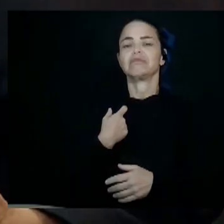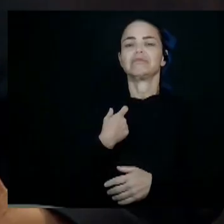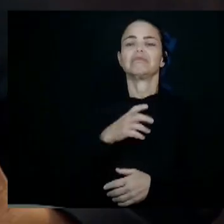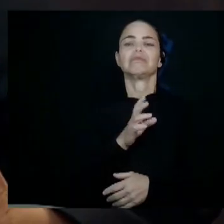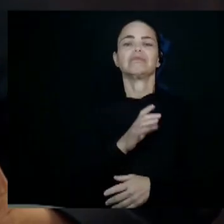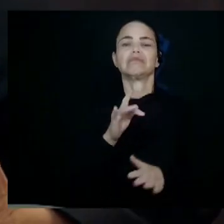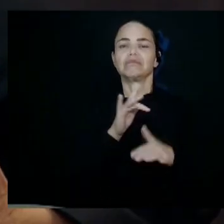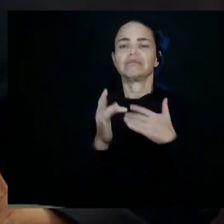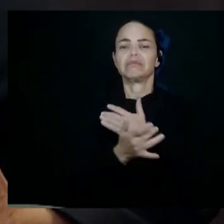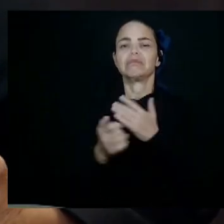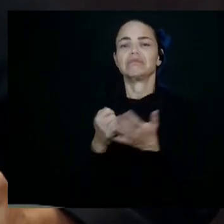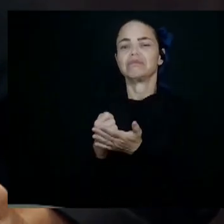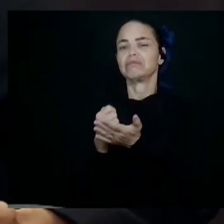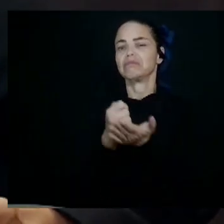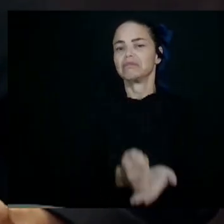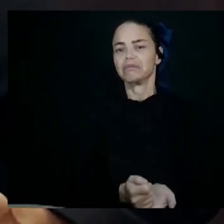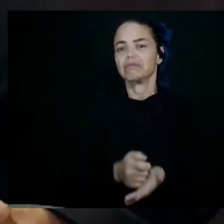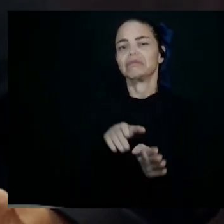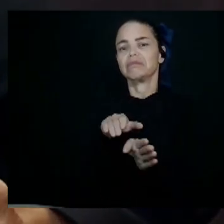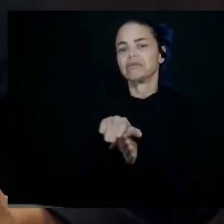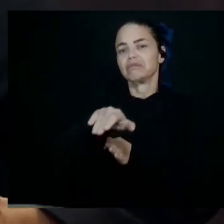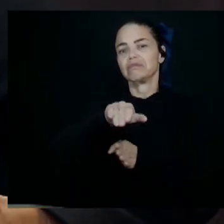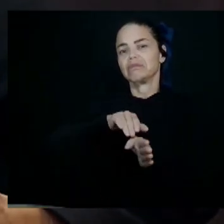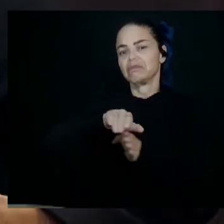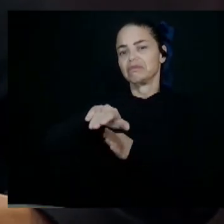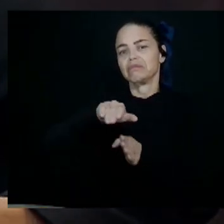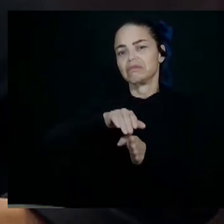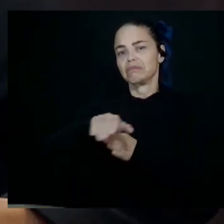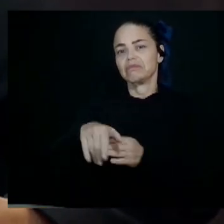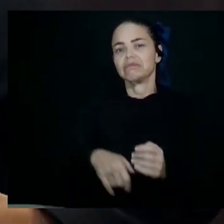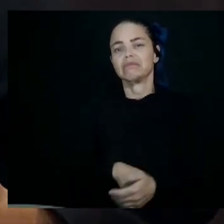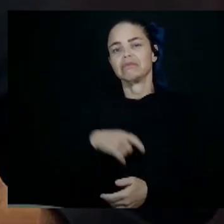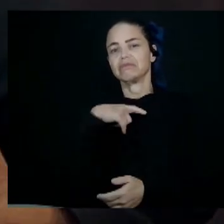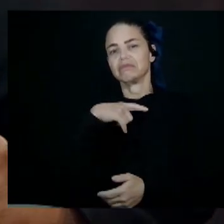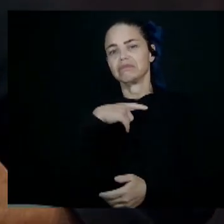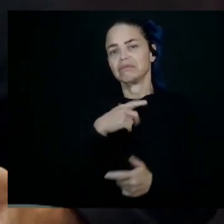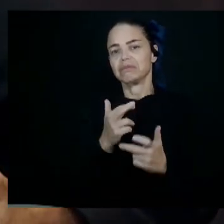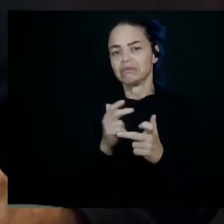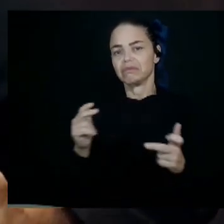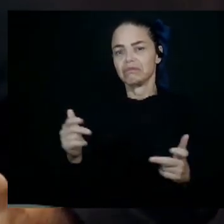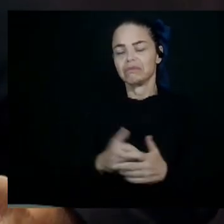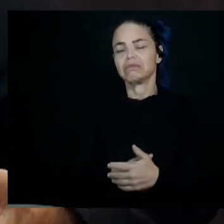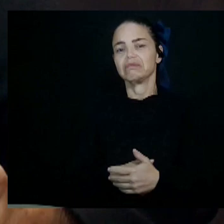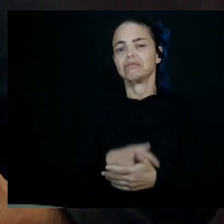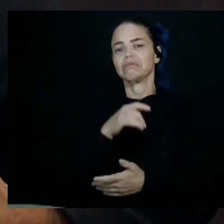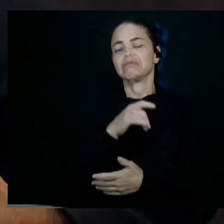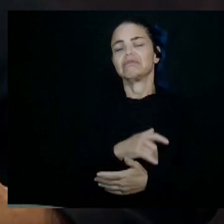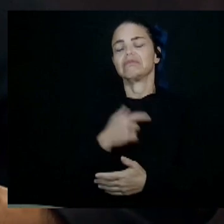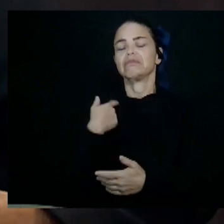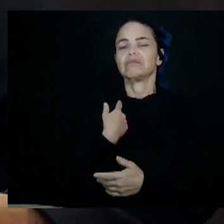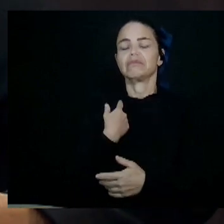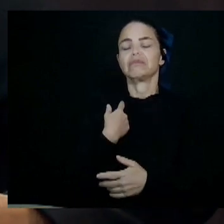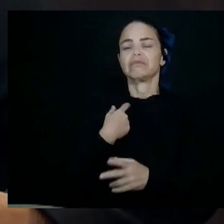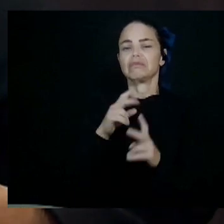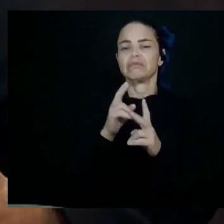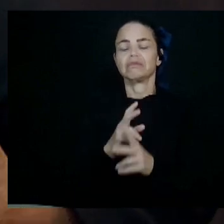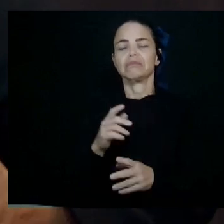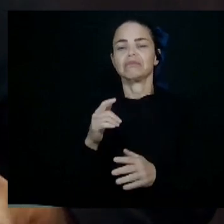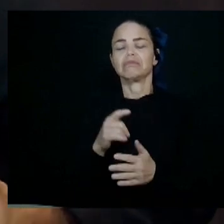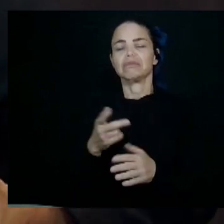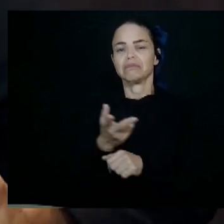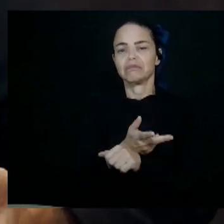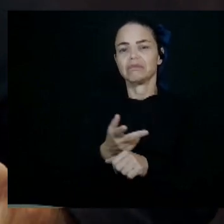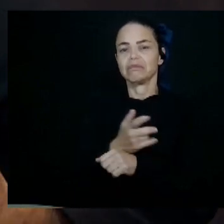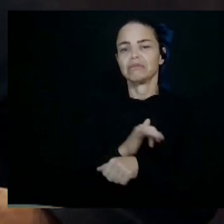pode ajudar, pode orientar. Sim. E tem muita coisa, né? Tem os documentários que as pessoas podem encontrar no